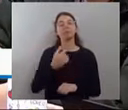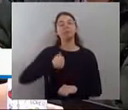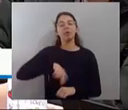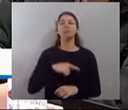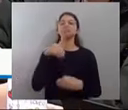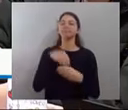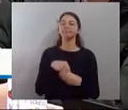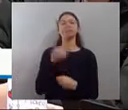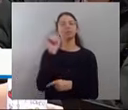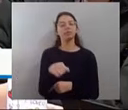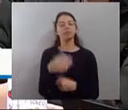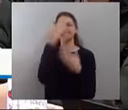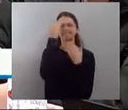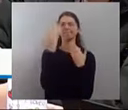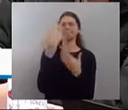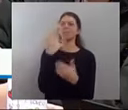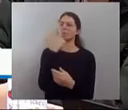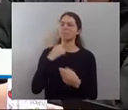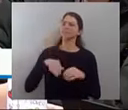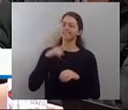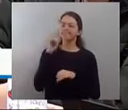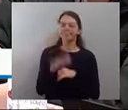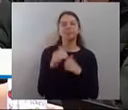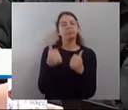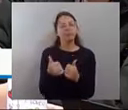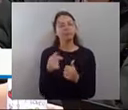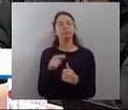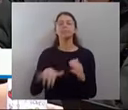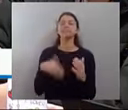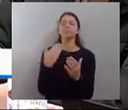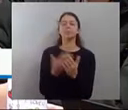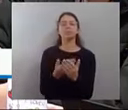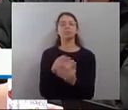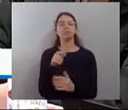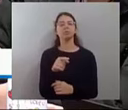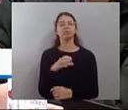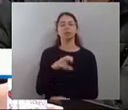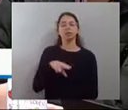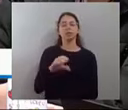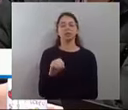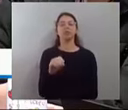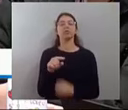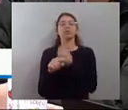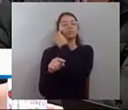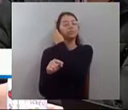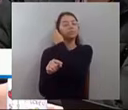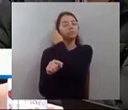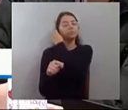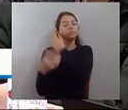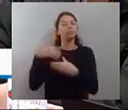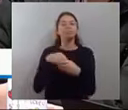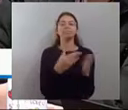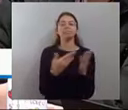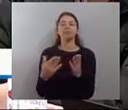o município de Oeiras por este passo. Trata-se de uma proposta que, se na CMO tivesse sido apresentada pelo Grupo